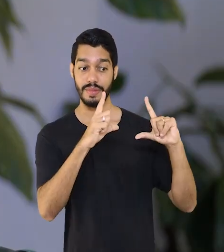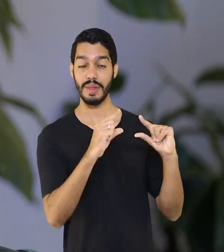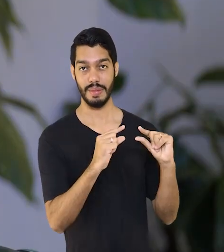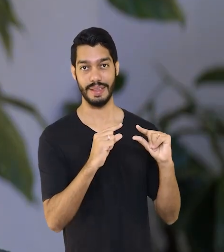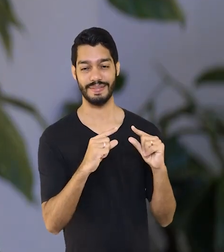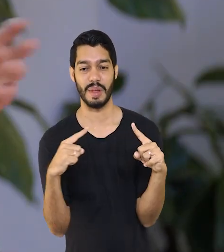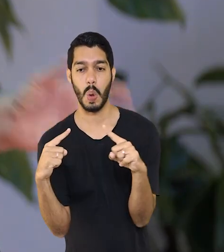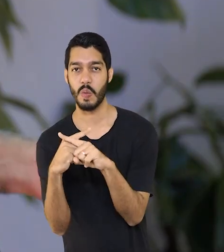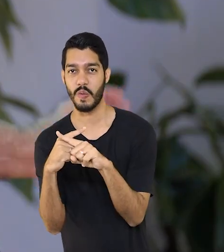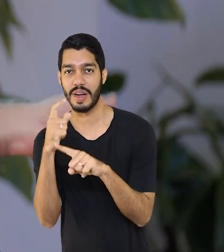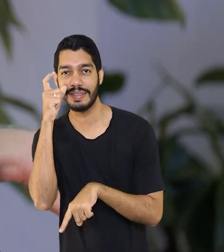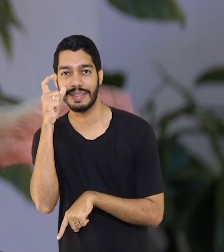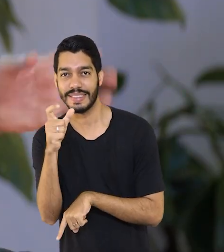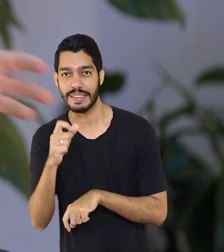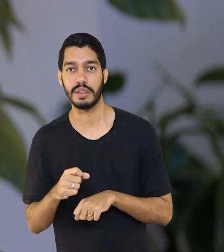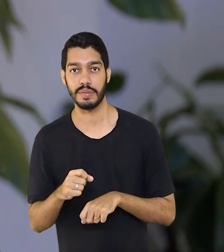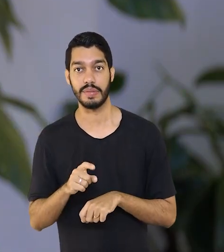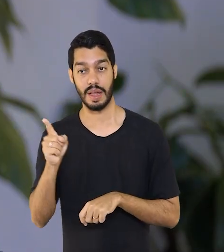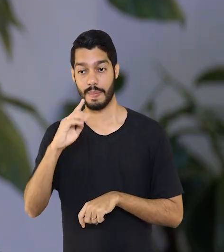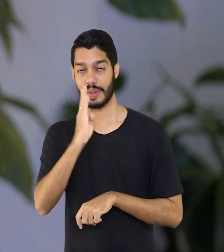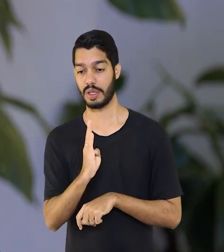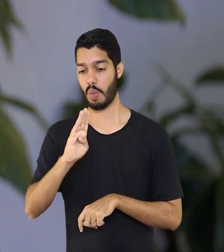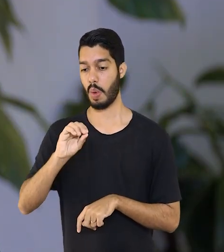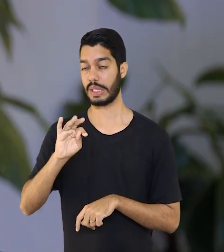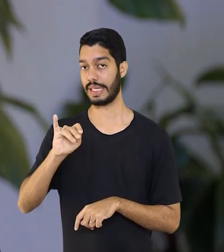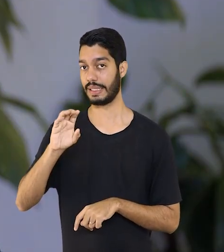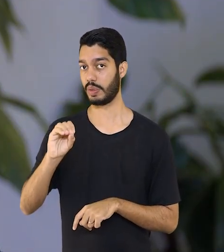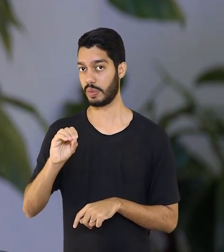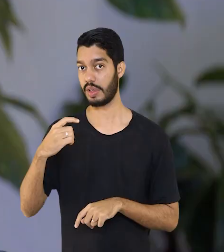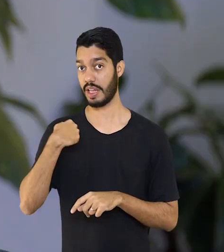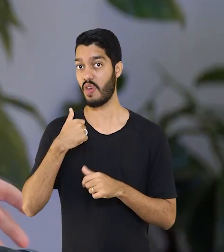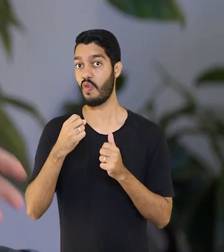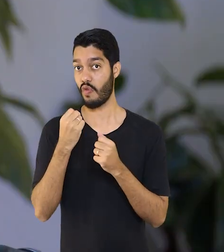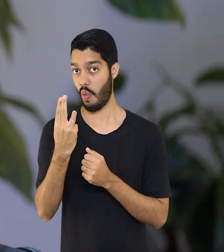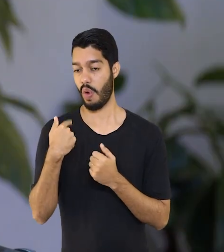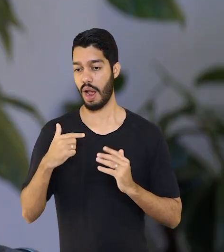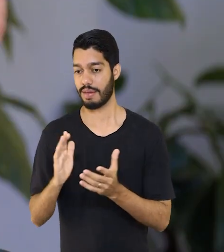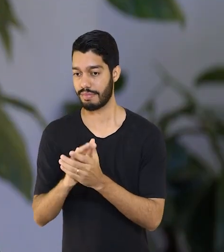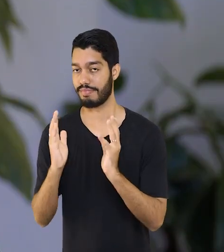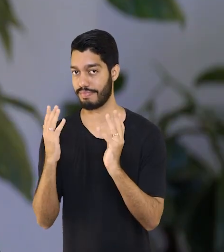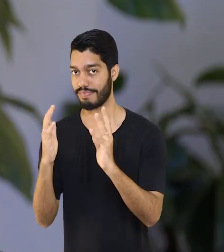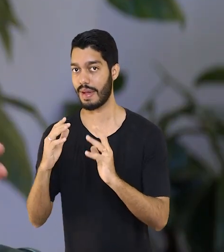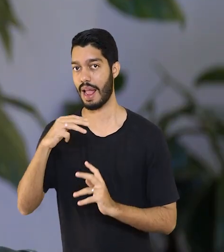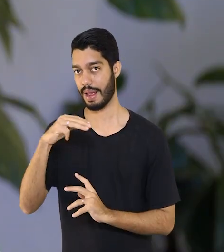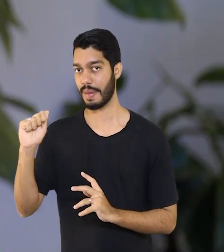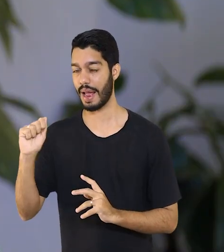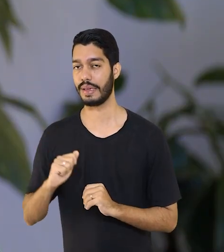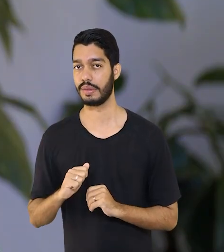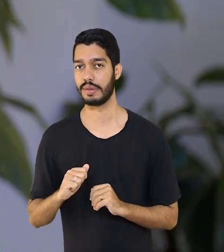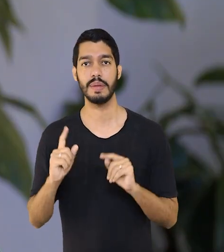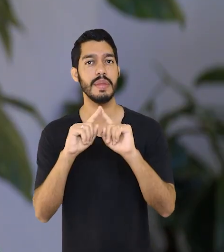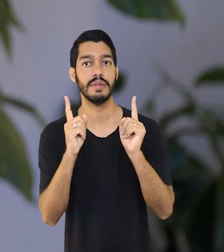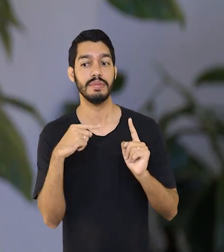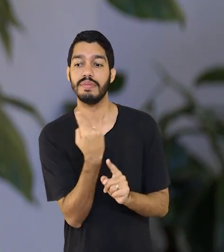Conflito de interesses. O Jardim Botânico é uma autarquia federal do MMA, e eu vou elogiar o MMA, então vocês não são obrigados a...